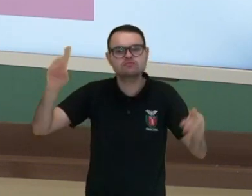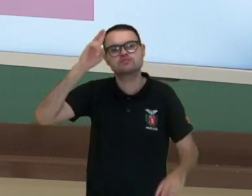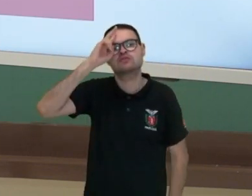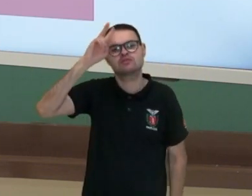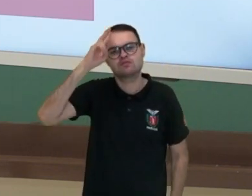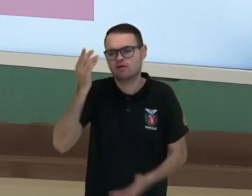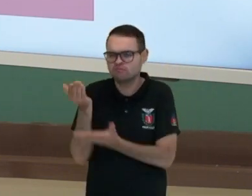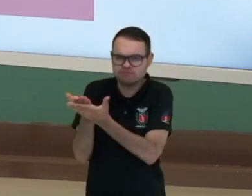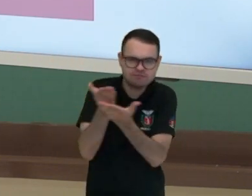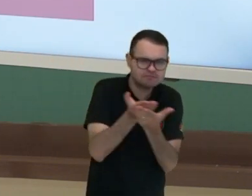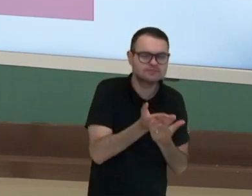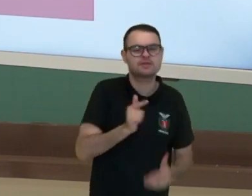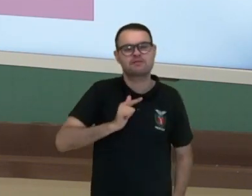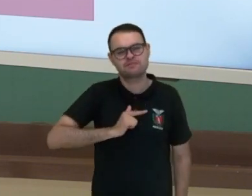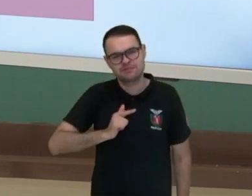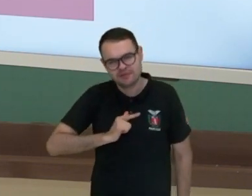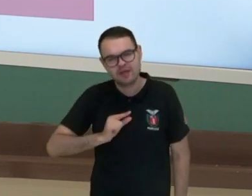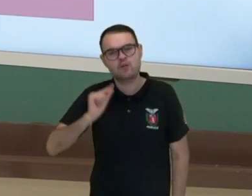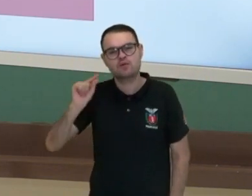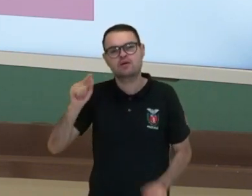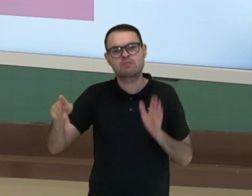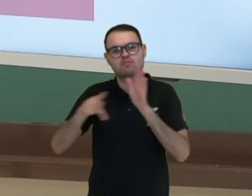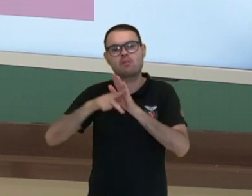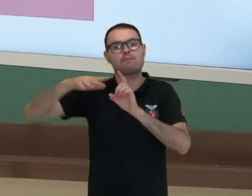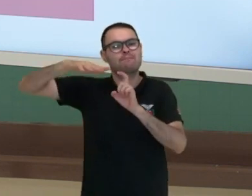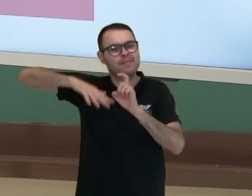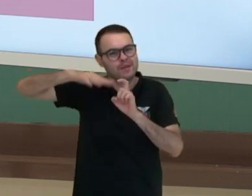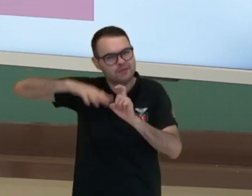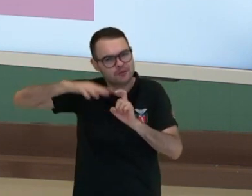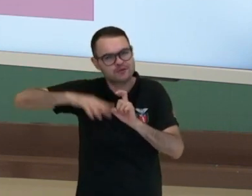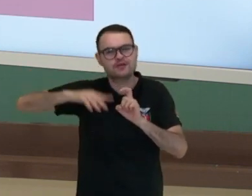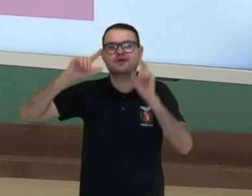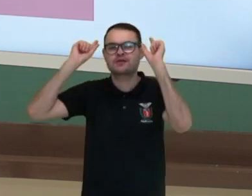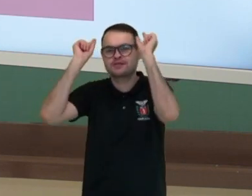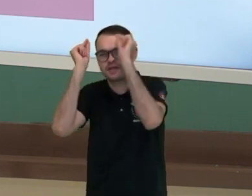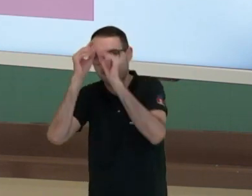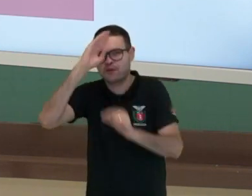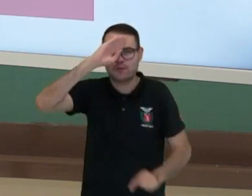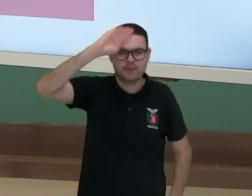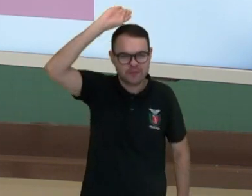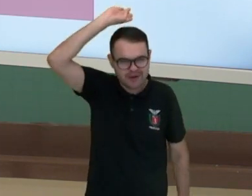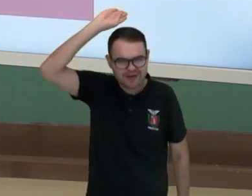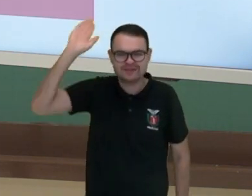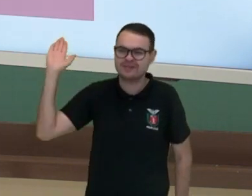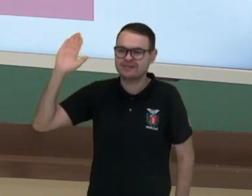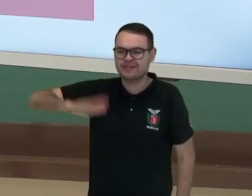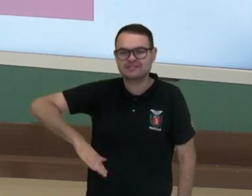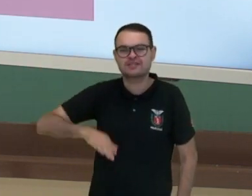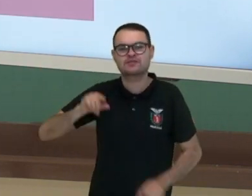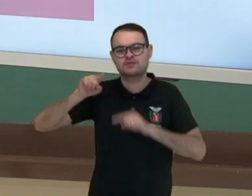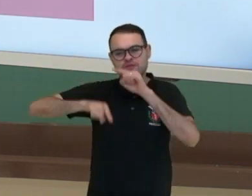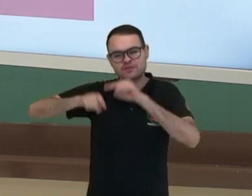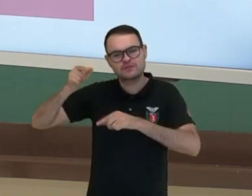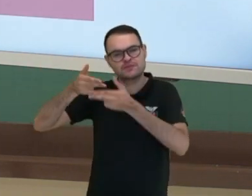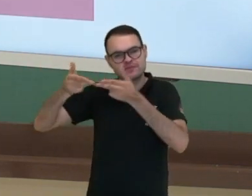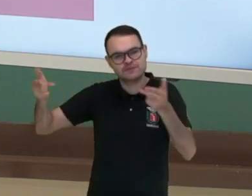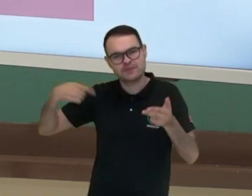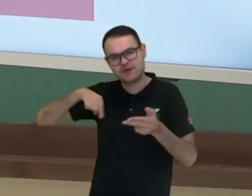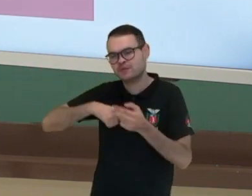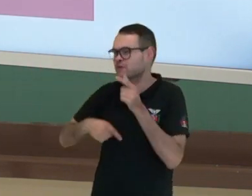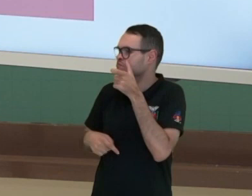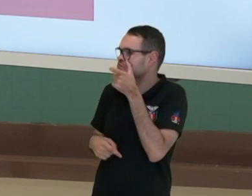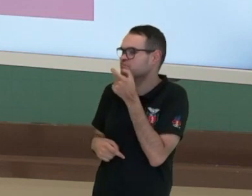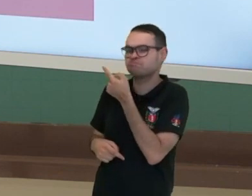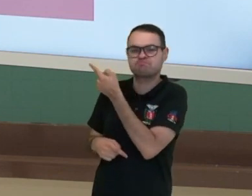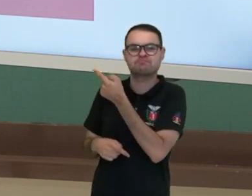historiadores. Daí a gente tem toda uma questão da mitologia greco-romana trazendo esses elementos para a gente, né?